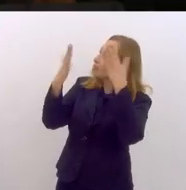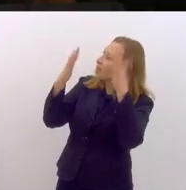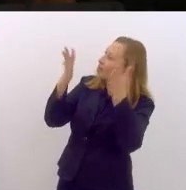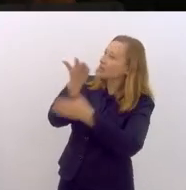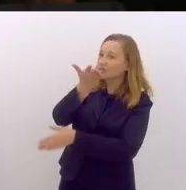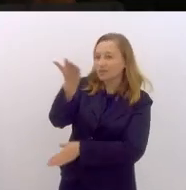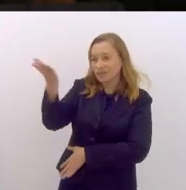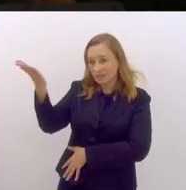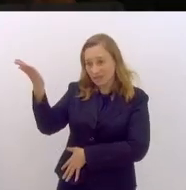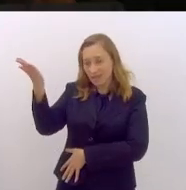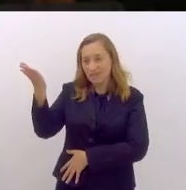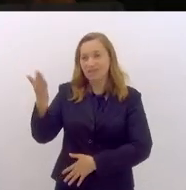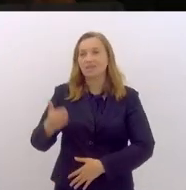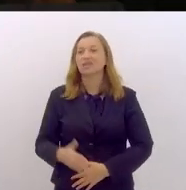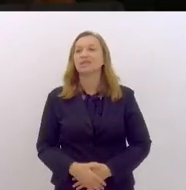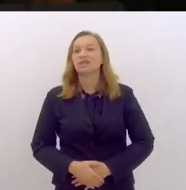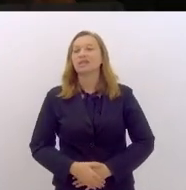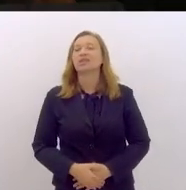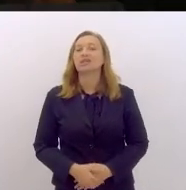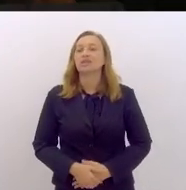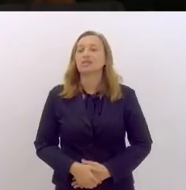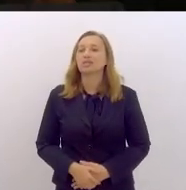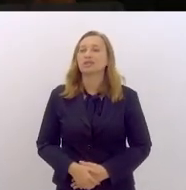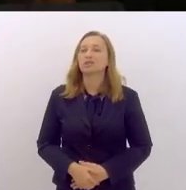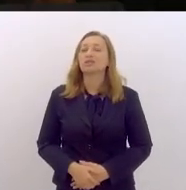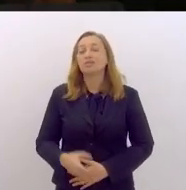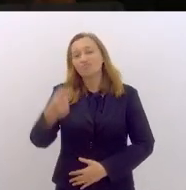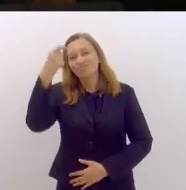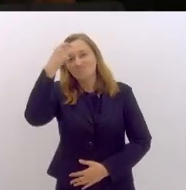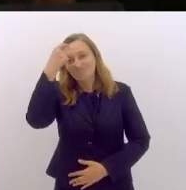os dirigentes das torcidas que estão aqui